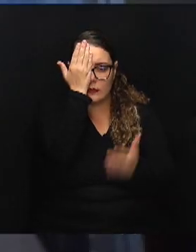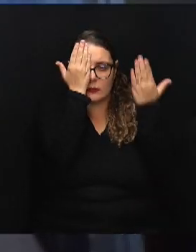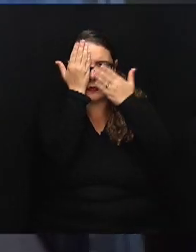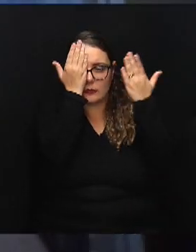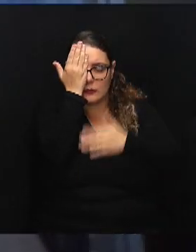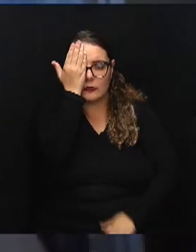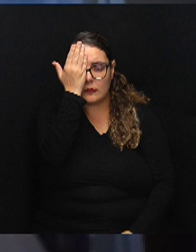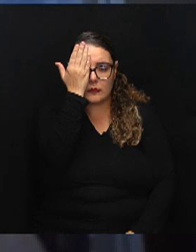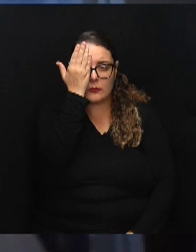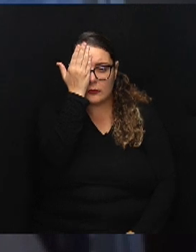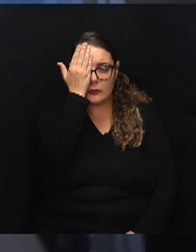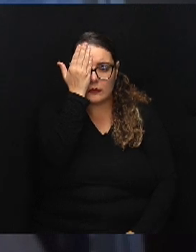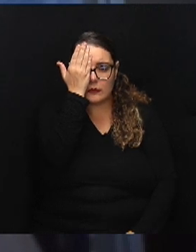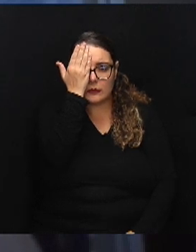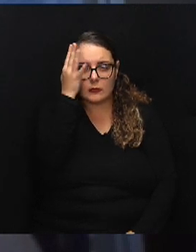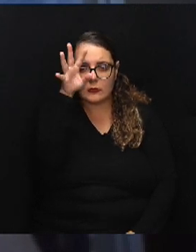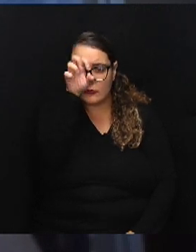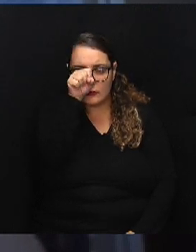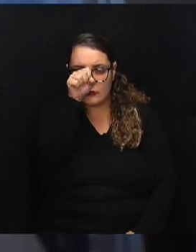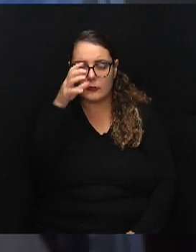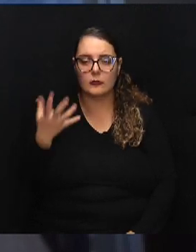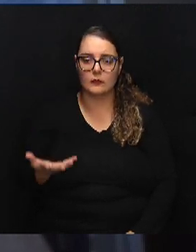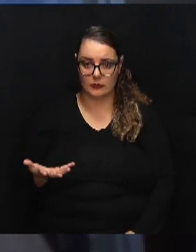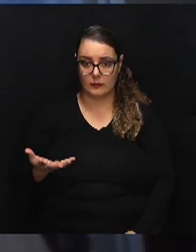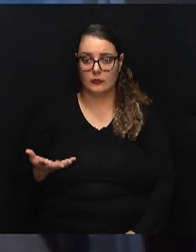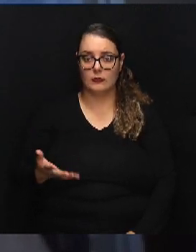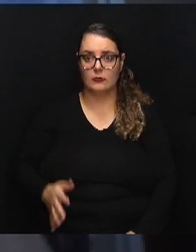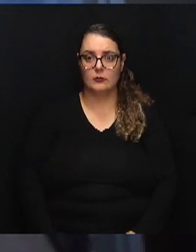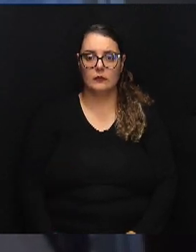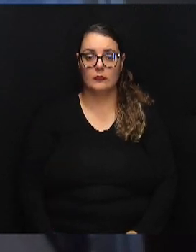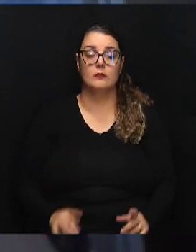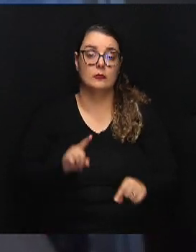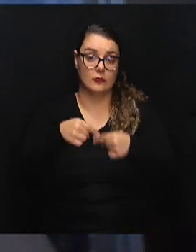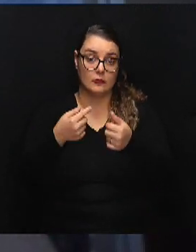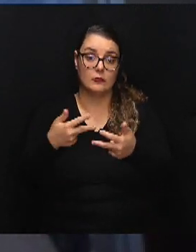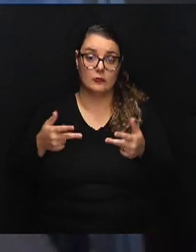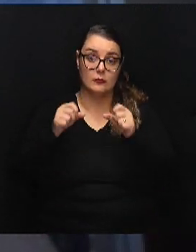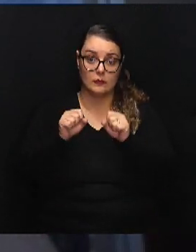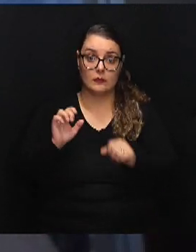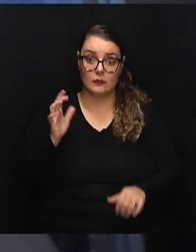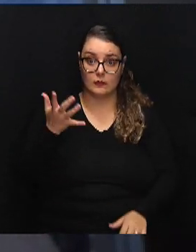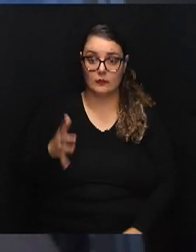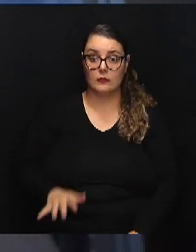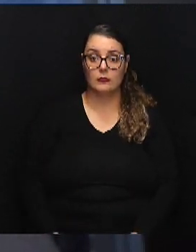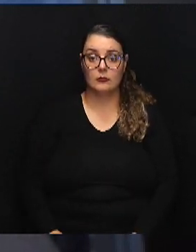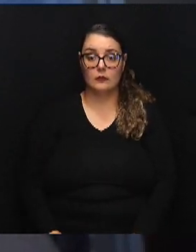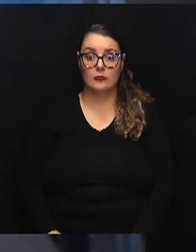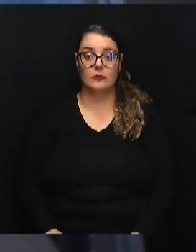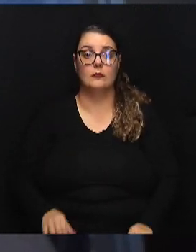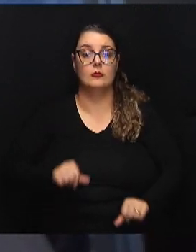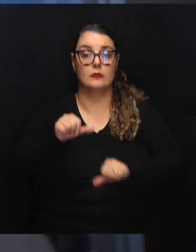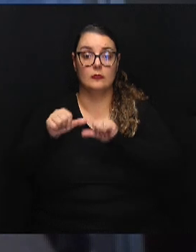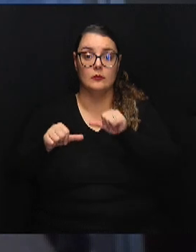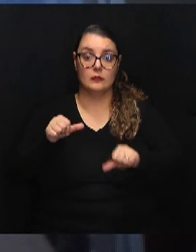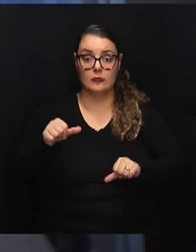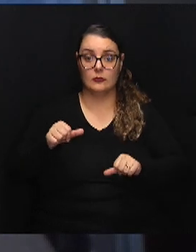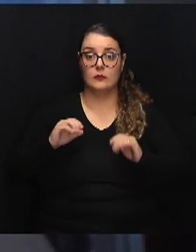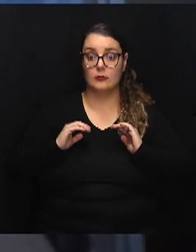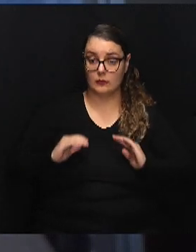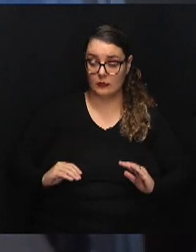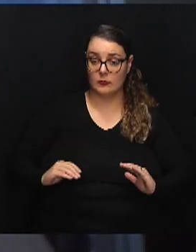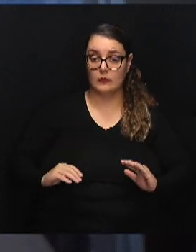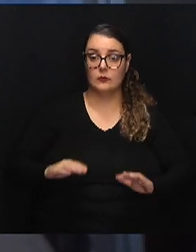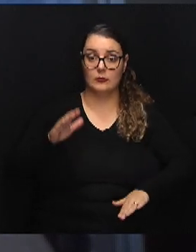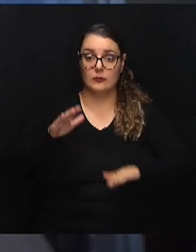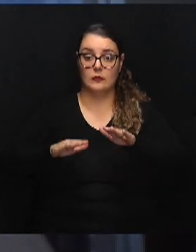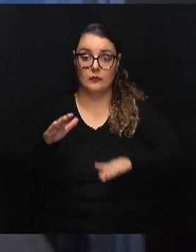coisa, fica preto, por exemplo, tá? Outra coisa que pode acontecer é uma alteração súbita no comportamento. Então, às vezes,